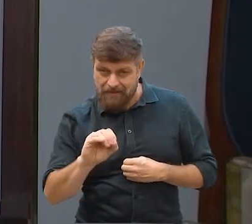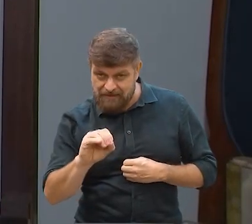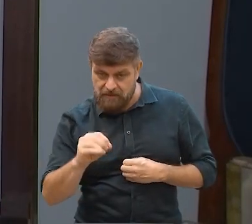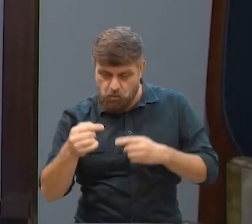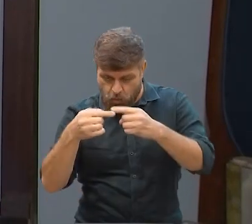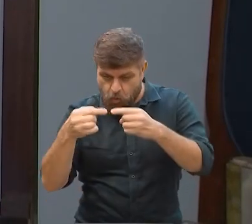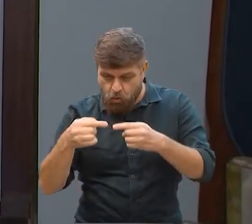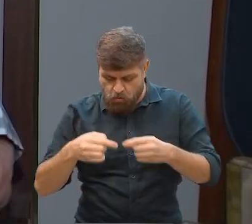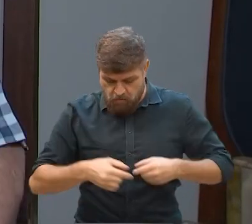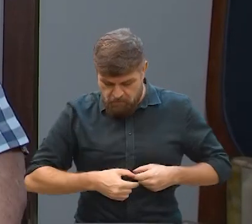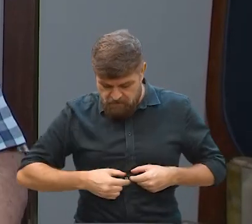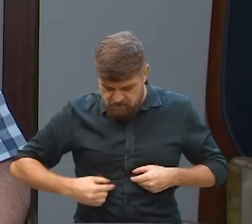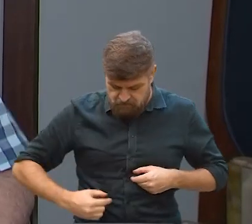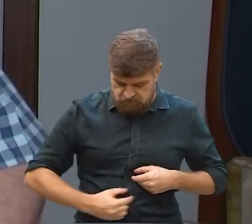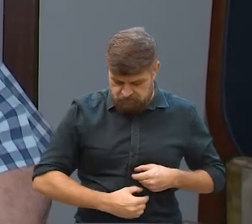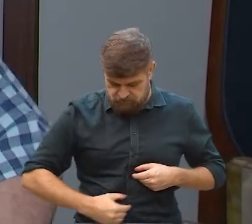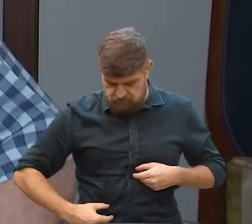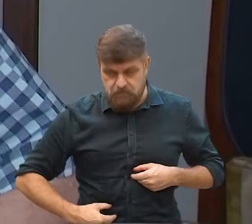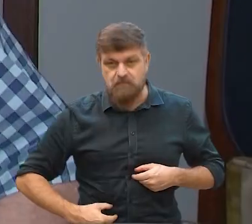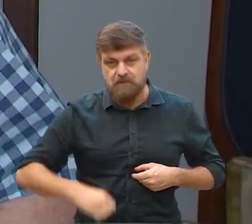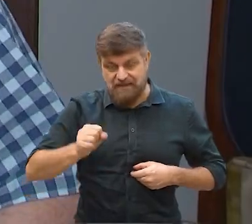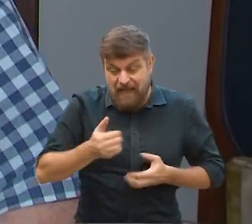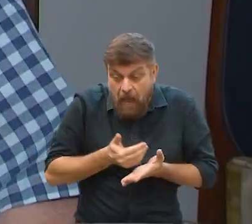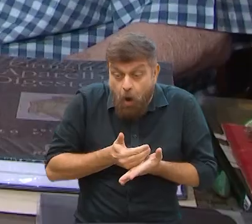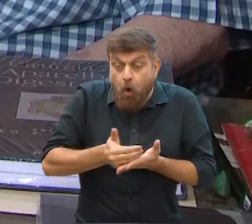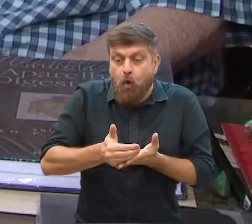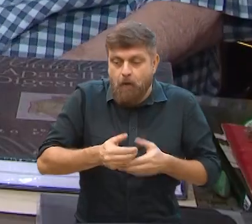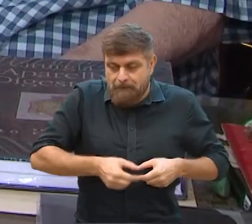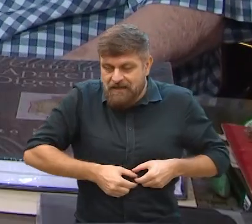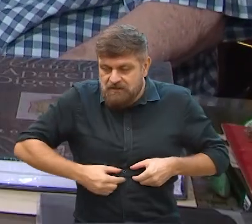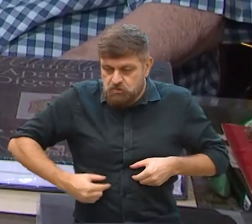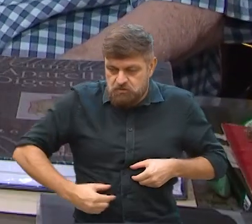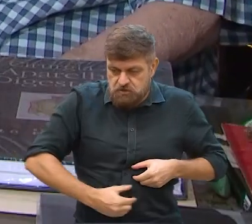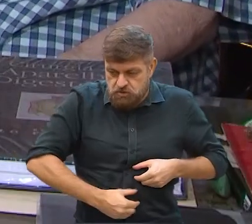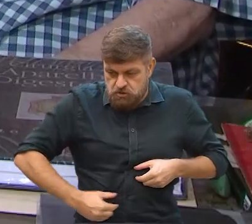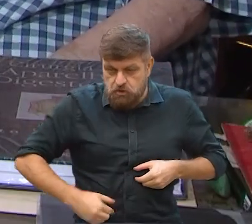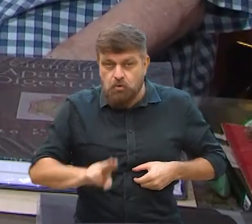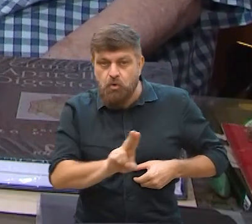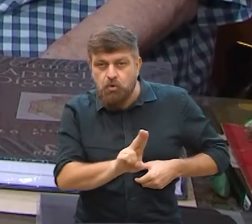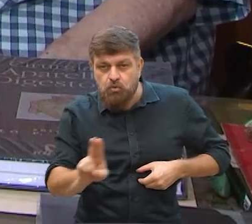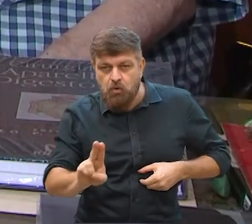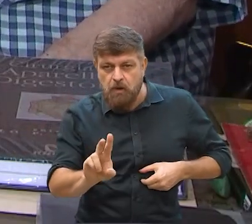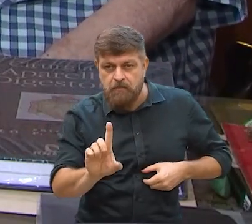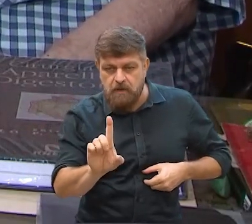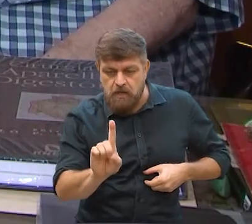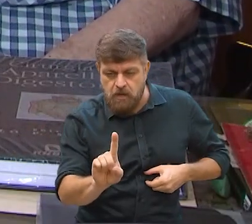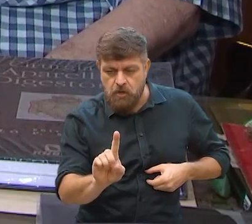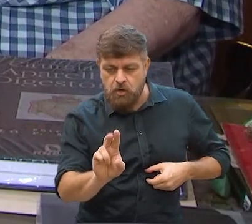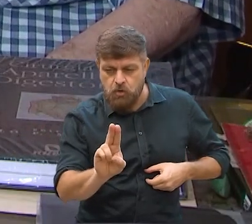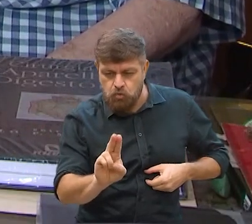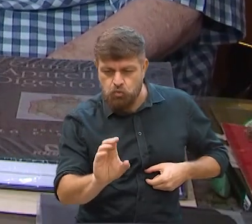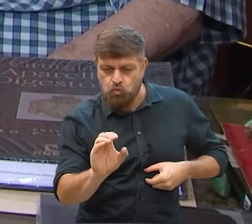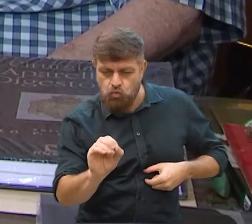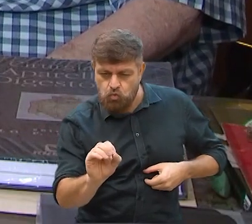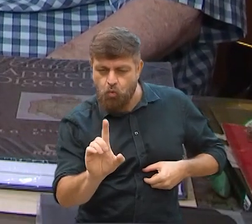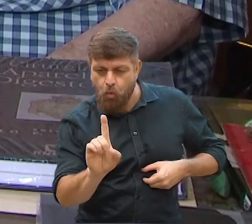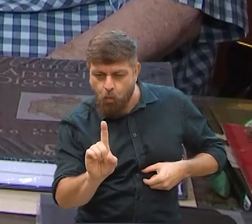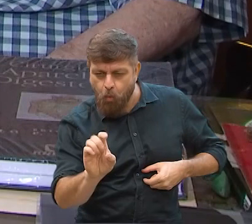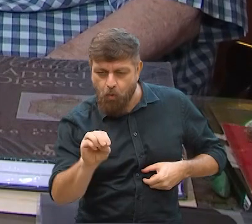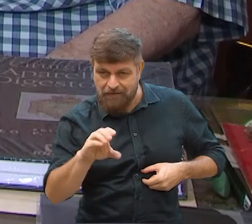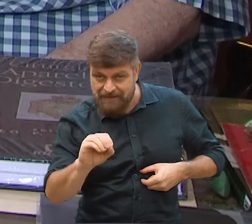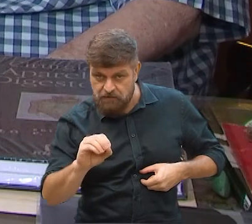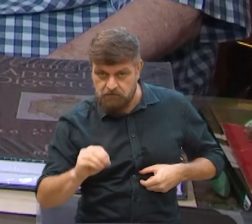do intestino delgado, mas é a primeira parte. Muito bem, para passar do estômago para o